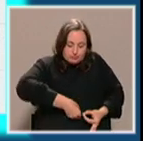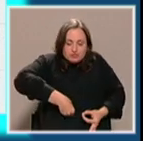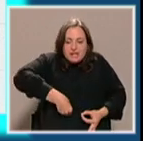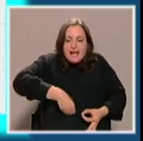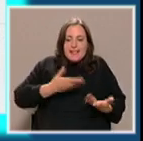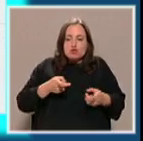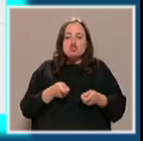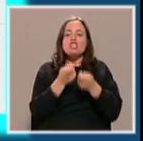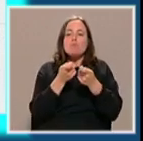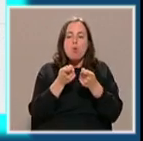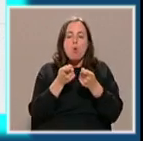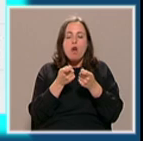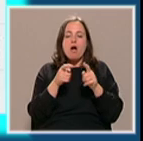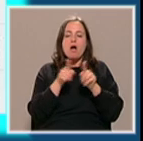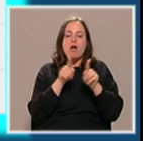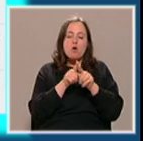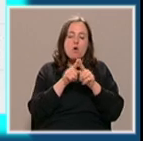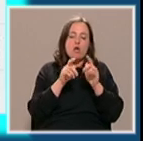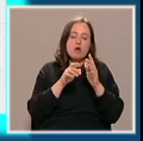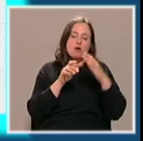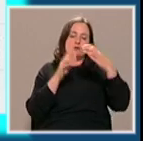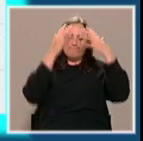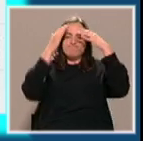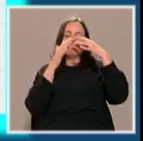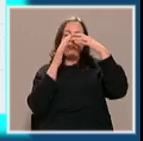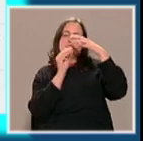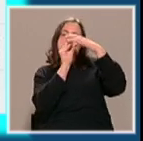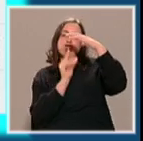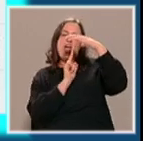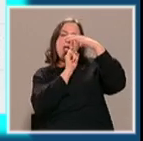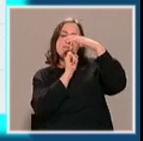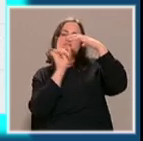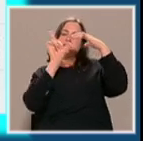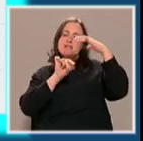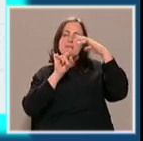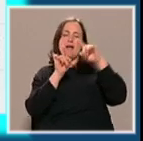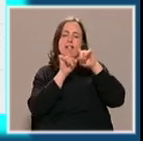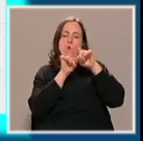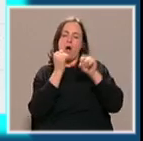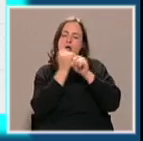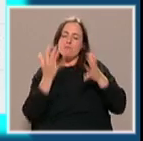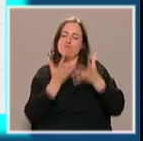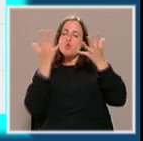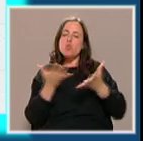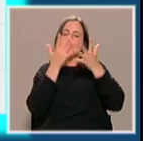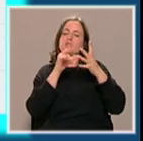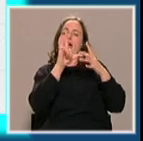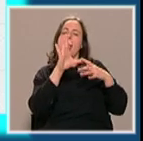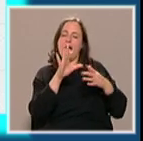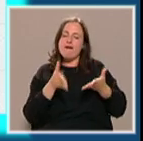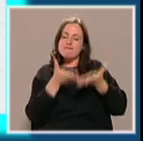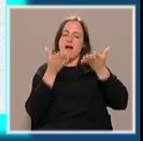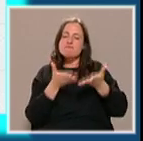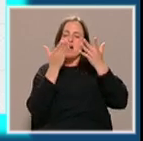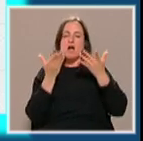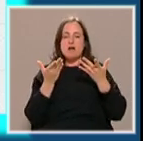fase estimular o complexo hipotálamo-hipófise a secretar essencialmente LH,